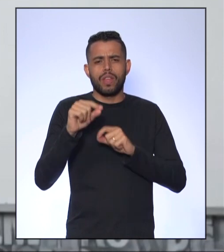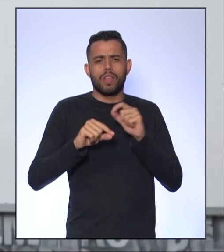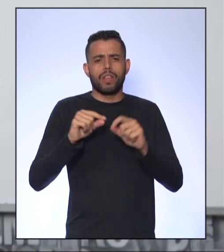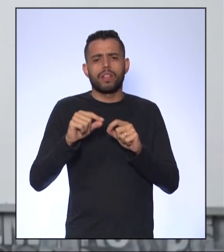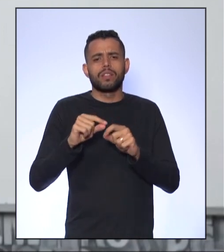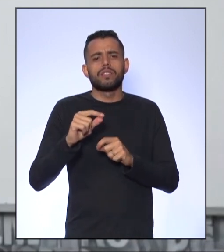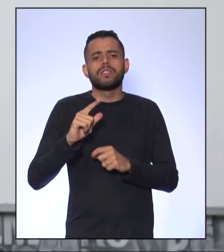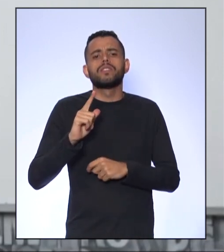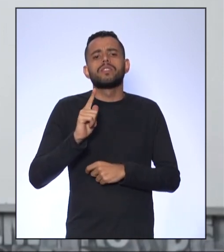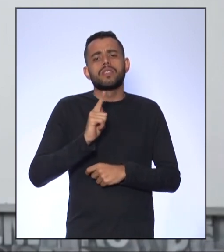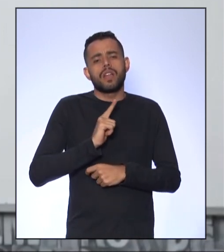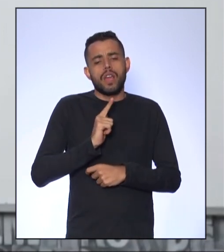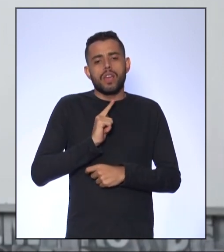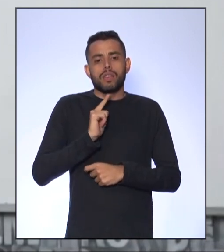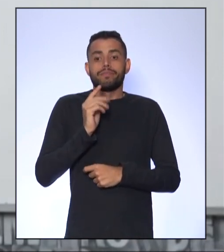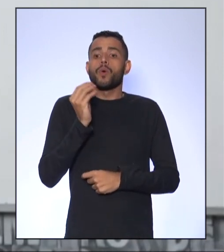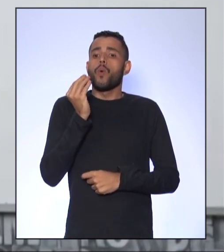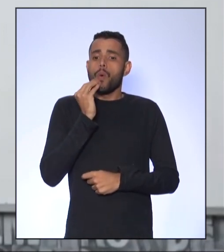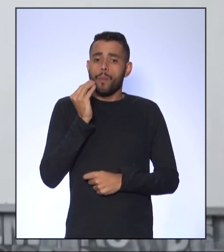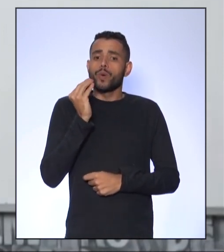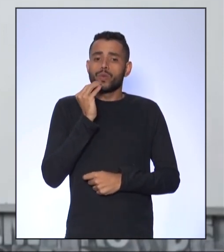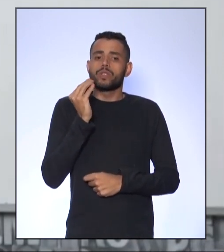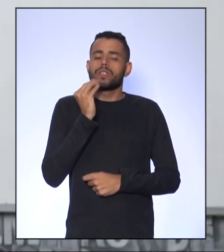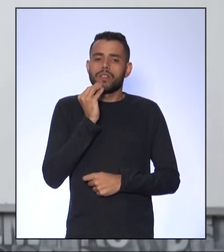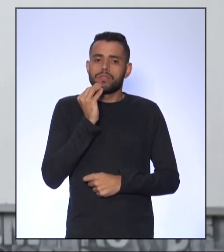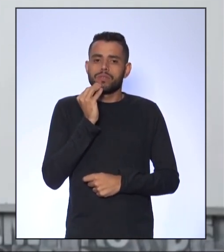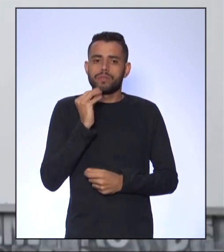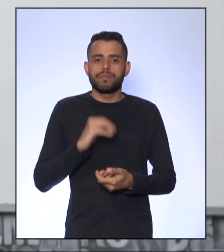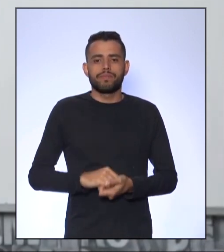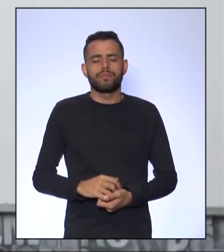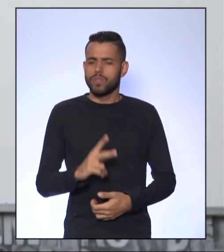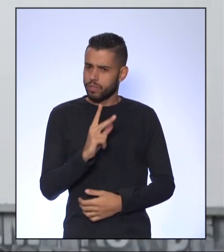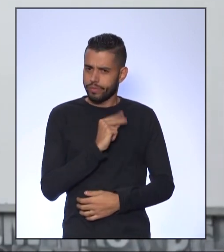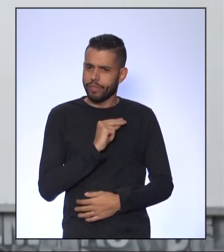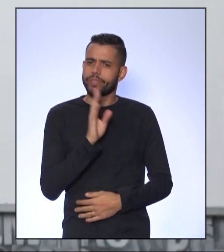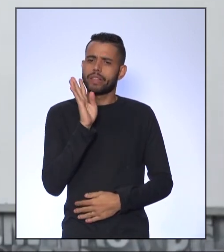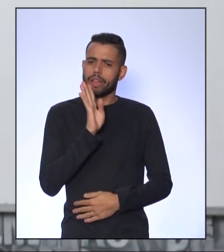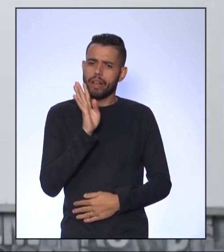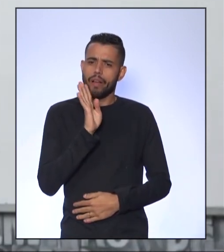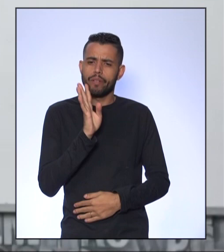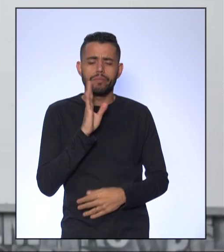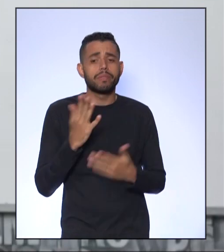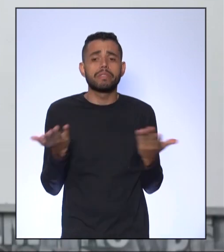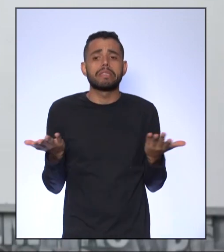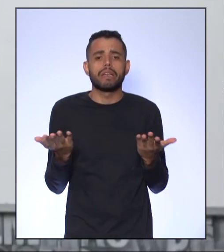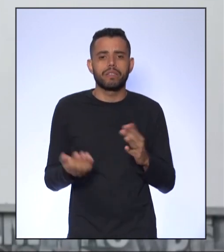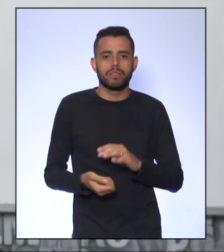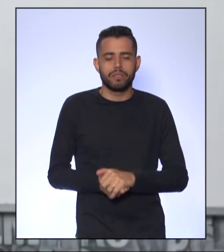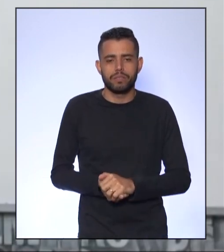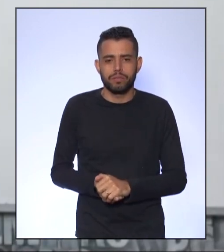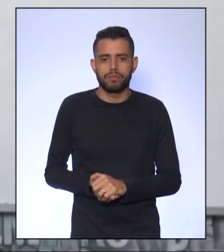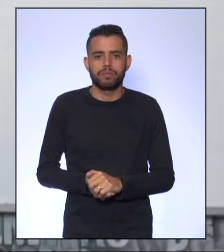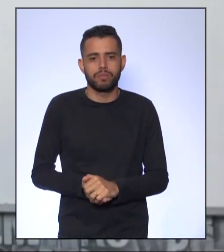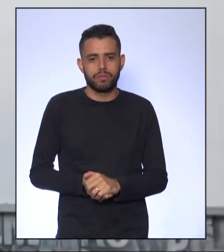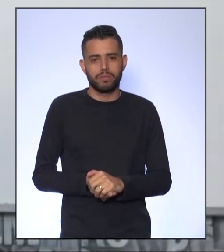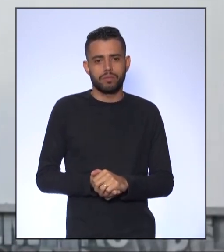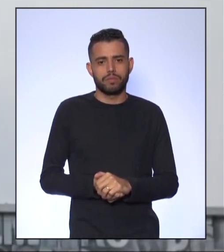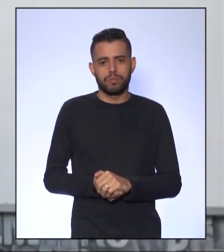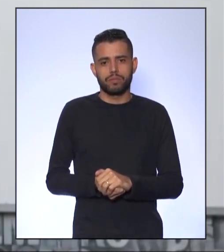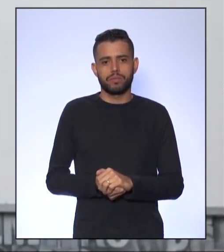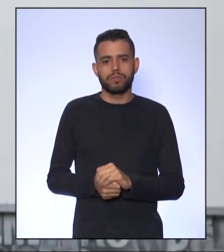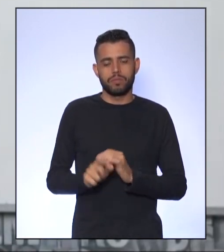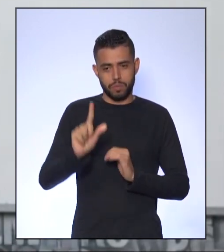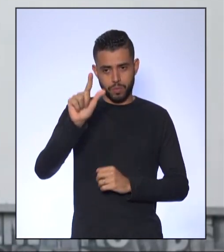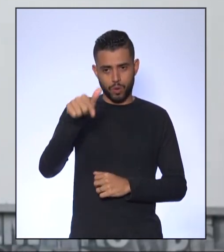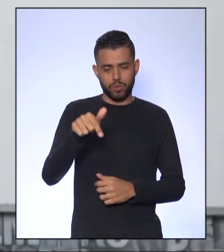muitas oportunidades. Tá? Nossa, que legal, professor. Mas e aí? O que mais?